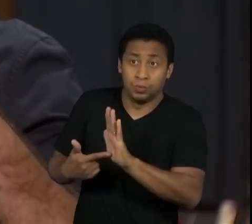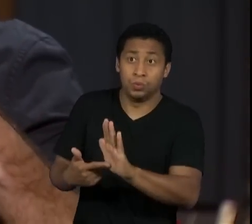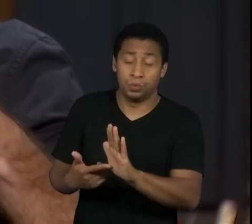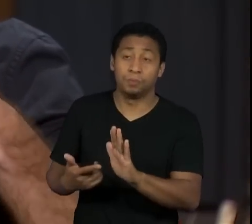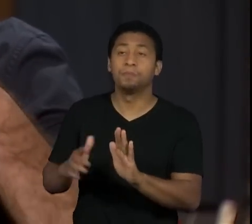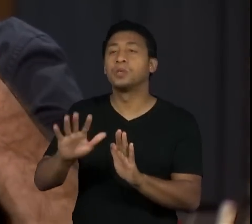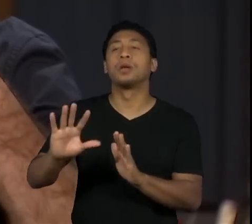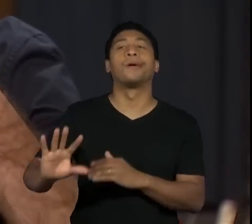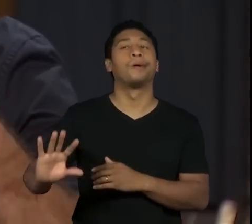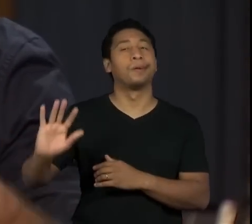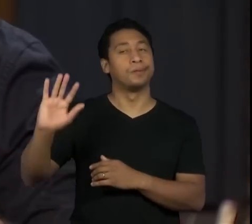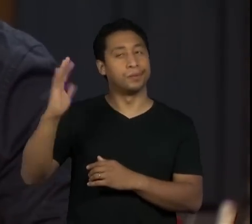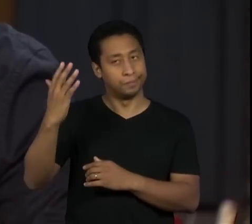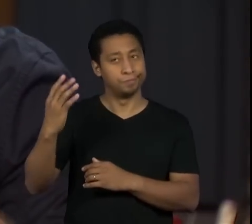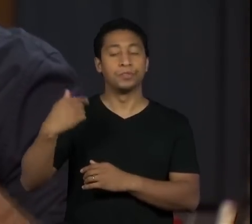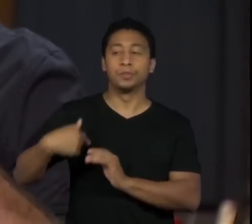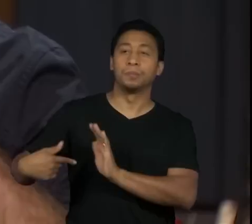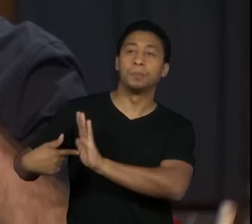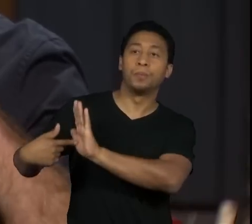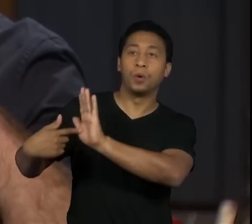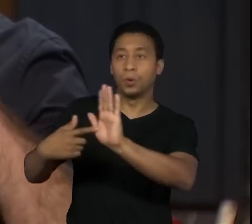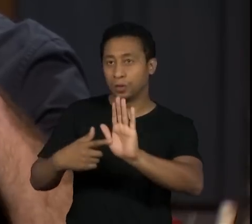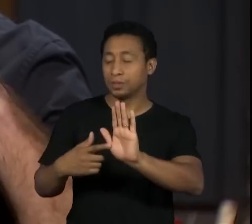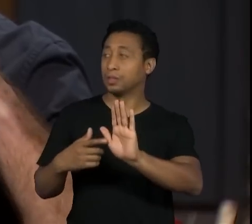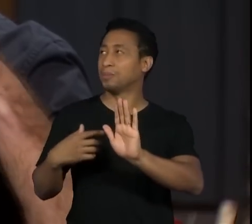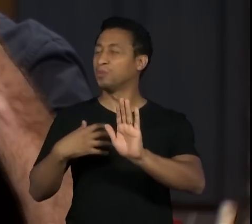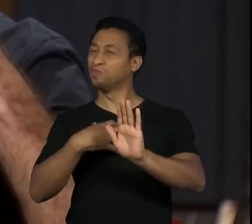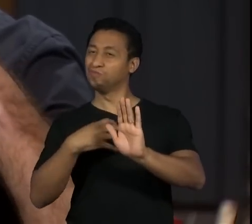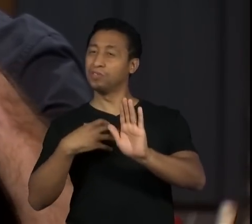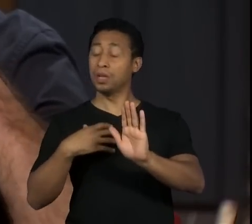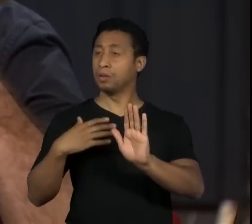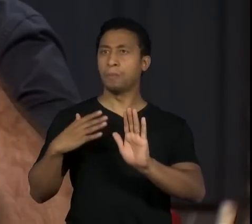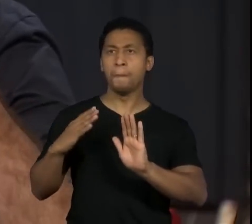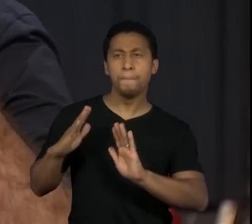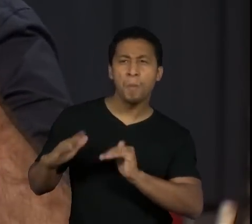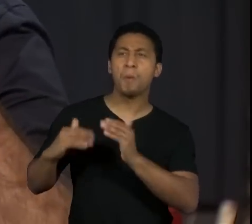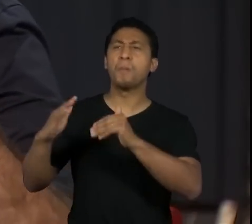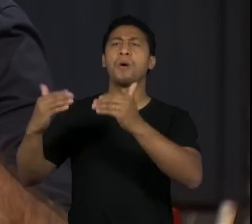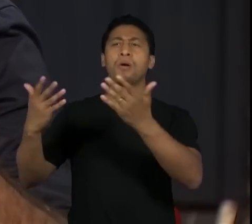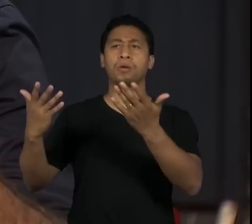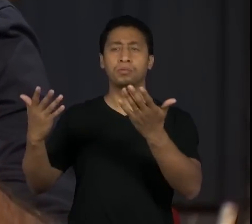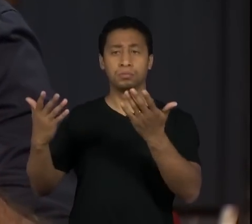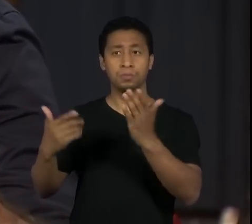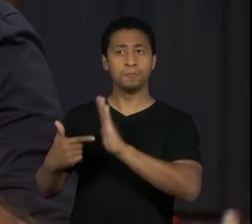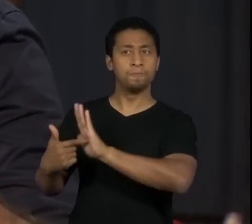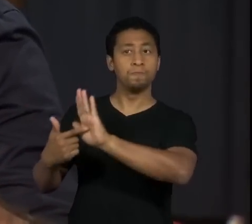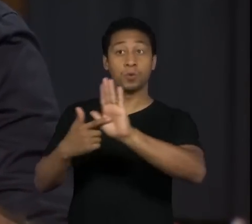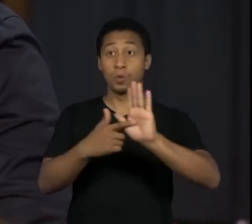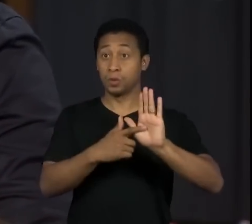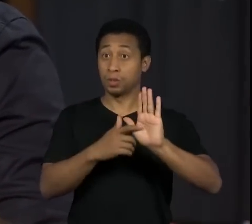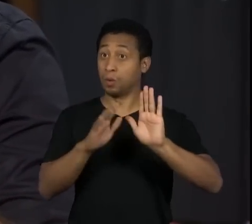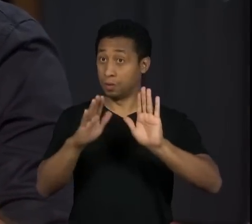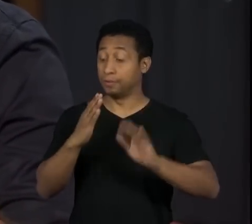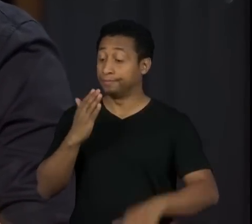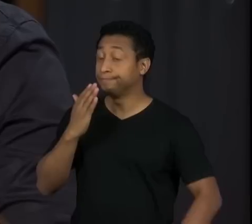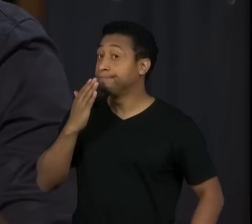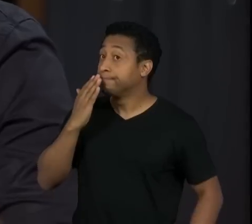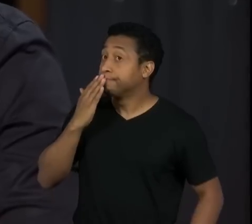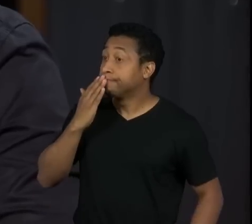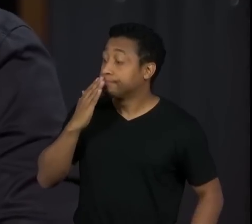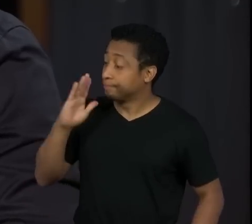muito baseado no progresso, é um modelo que é baseado na promessa, né? O